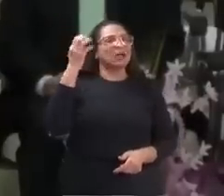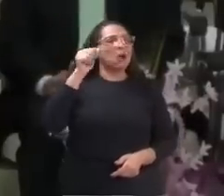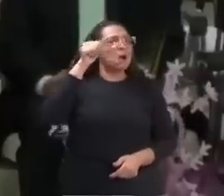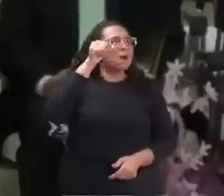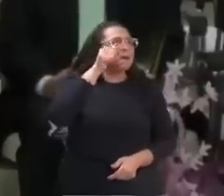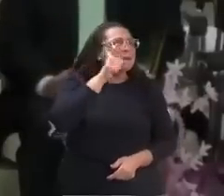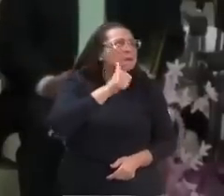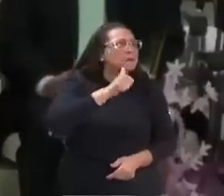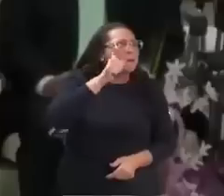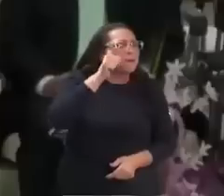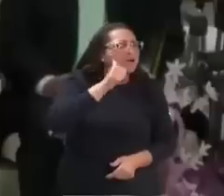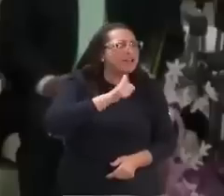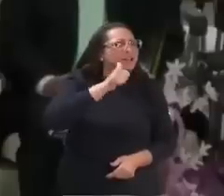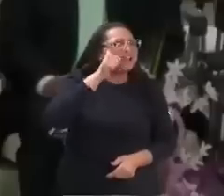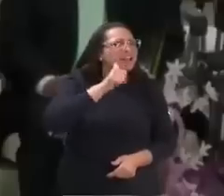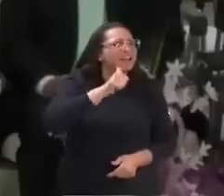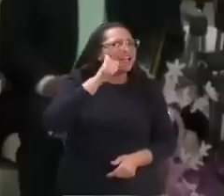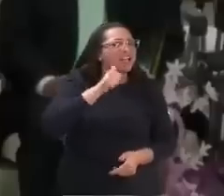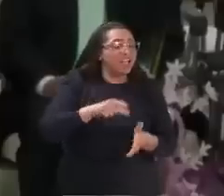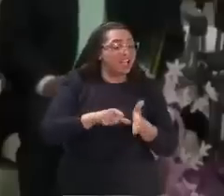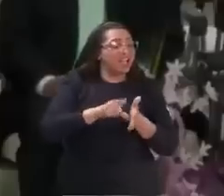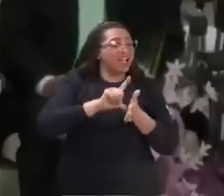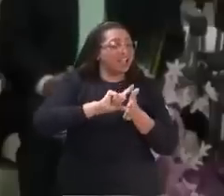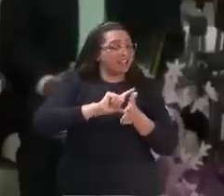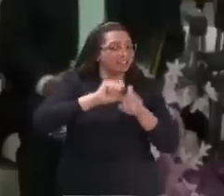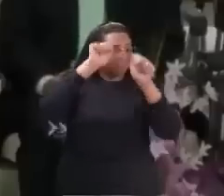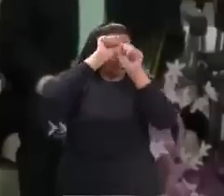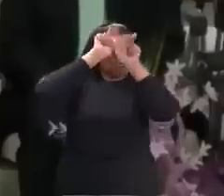Antes de Moisés ter nome,